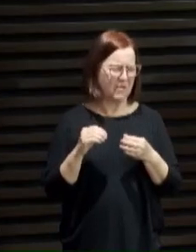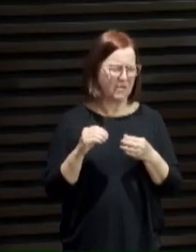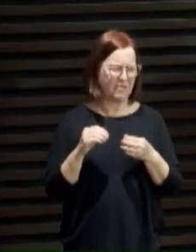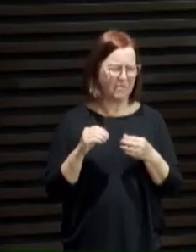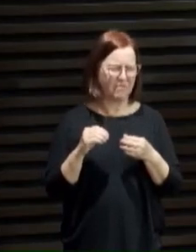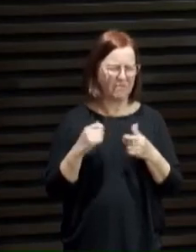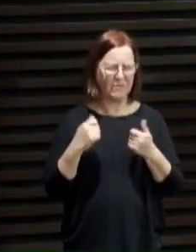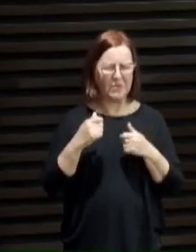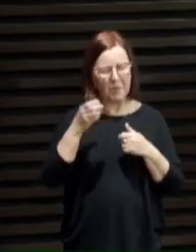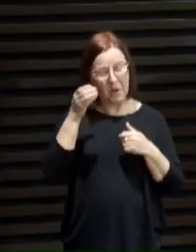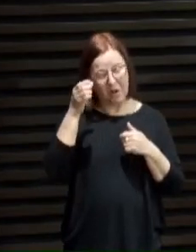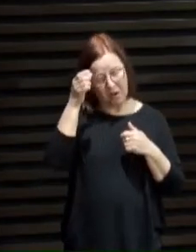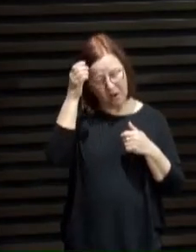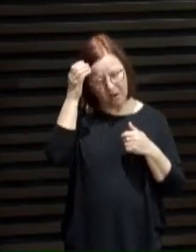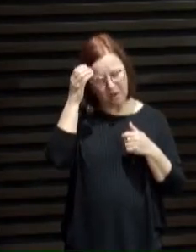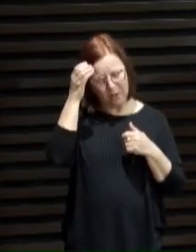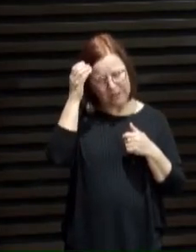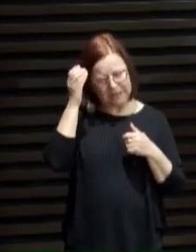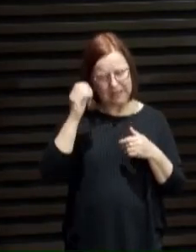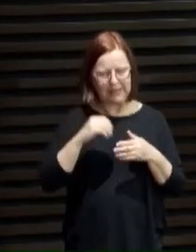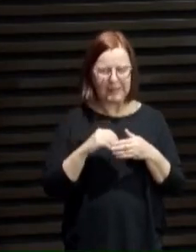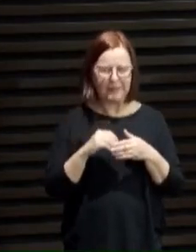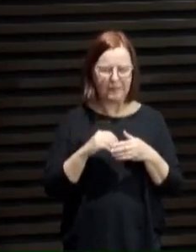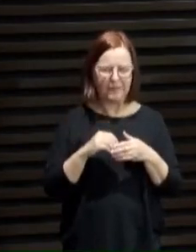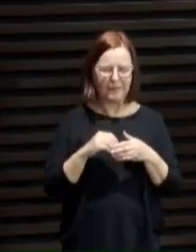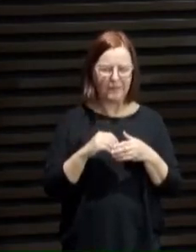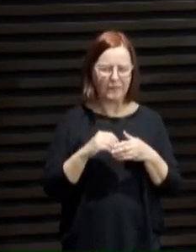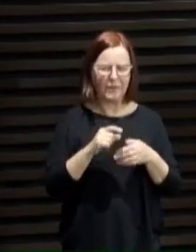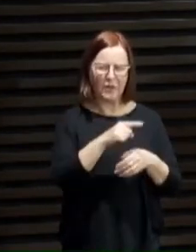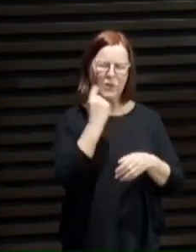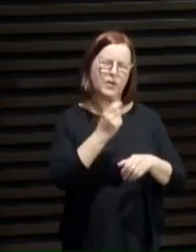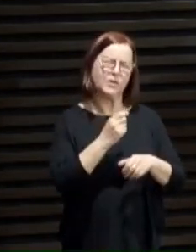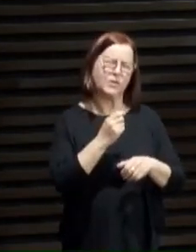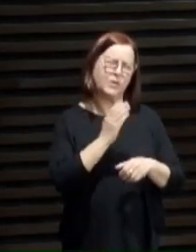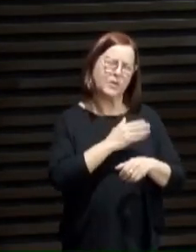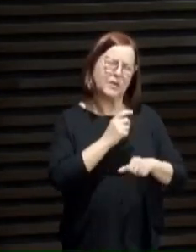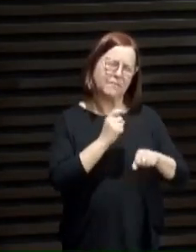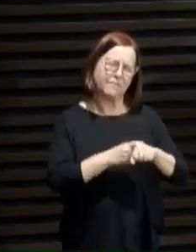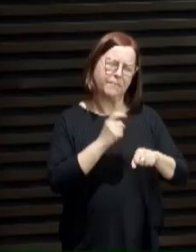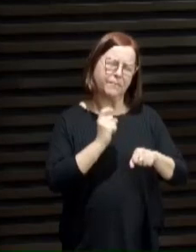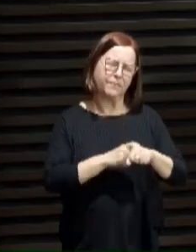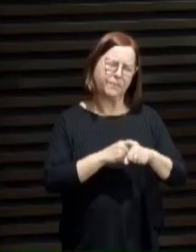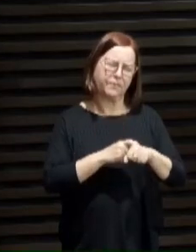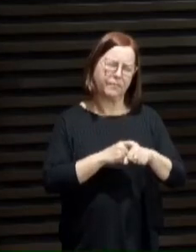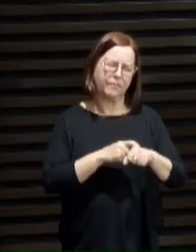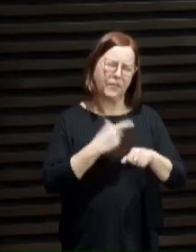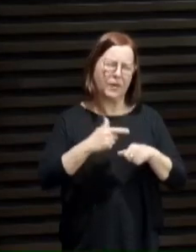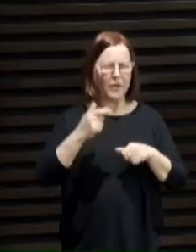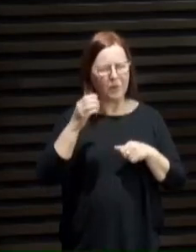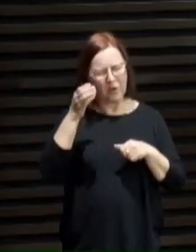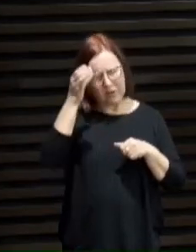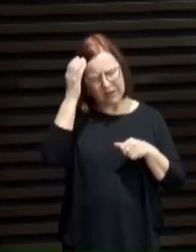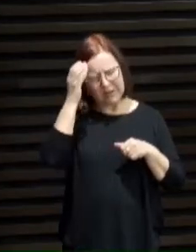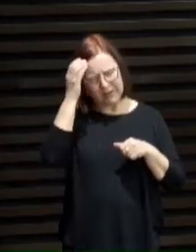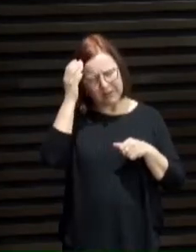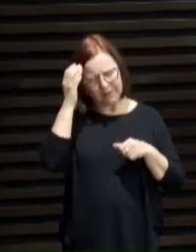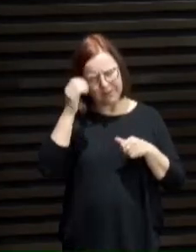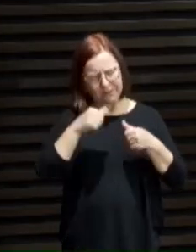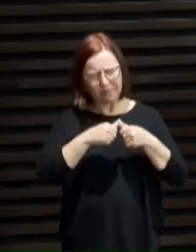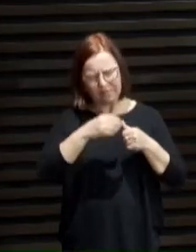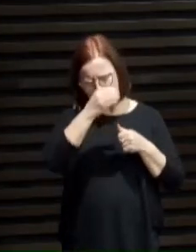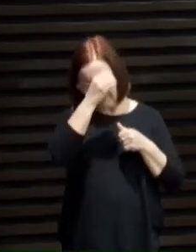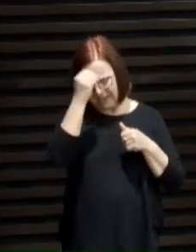consciência da vileza do nosso coração, quando não temos consciência de que essa ignorância sobre